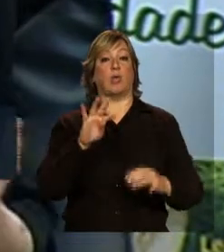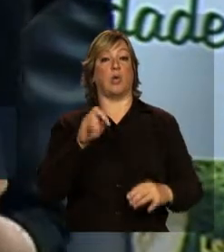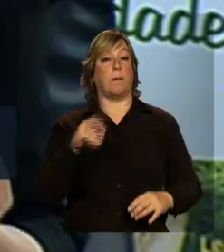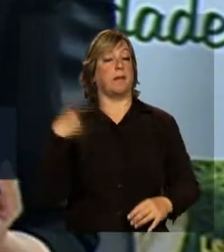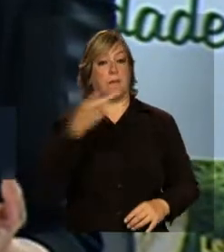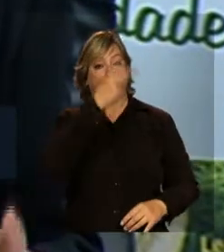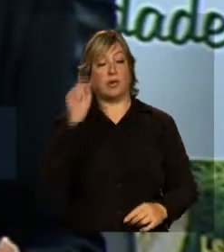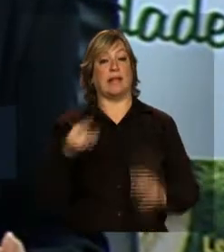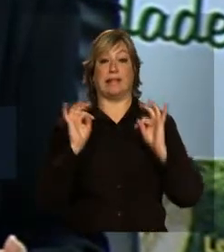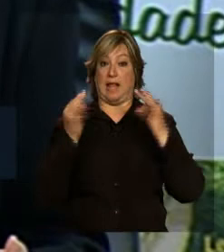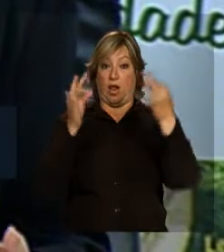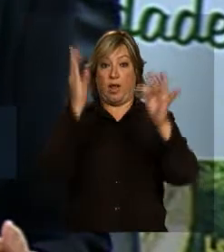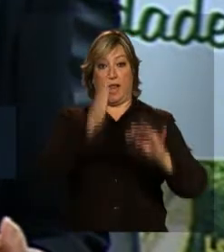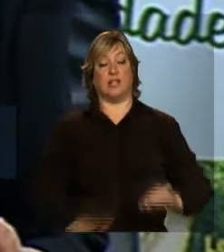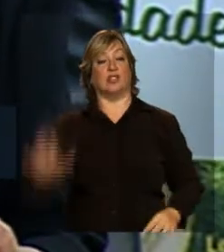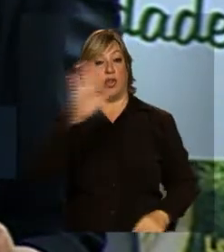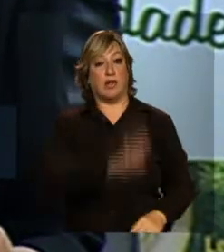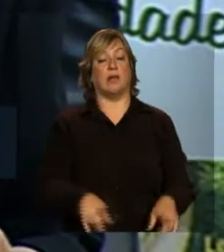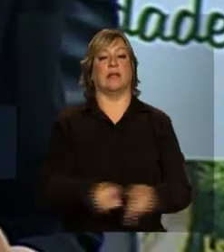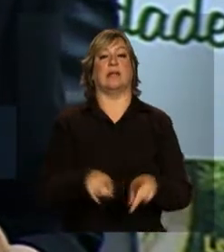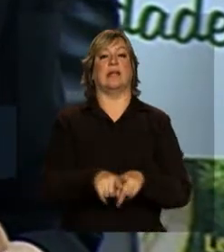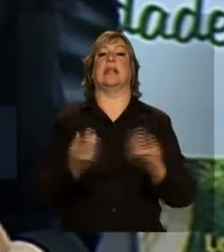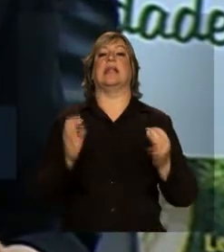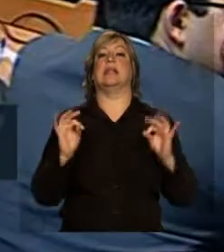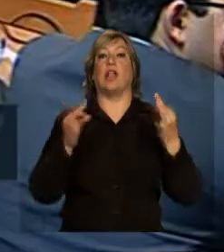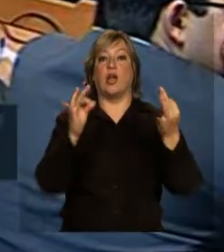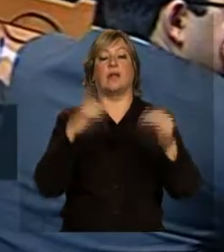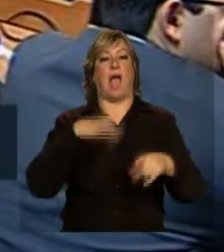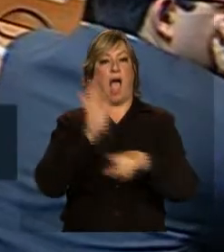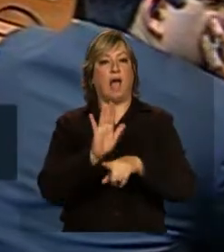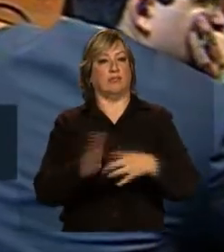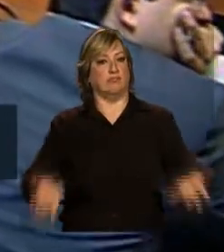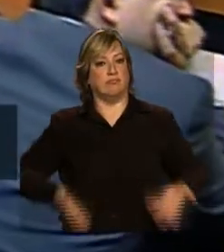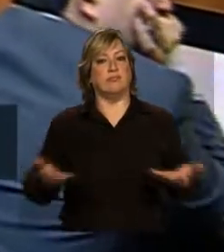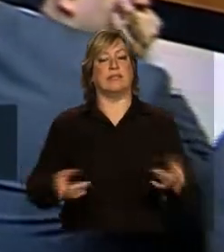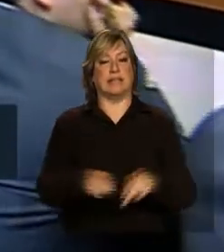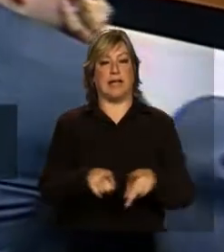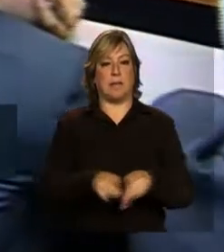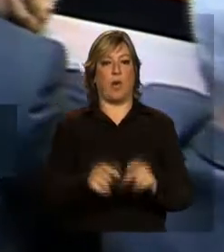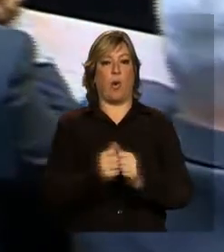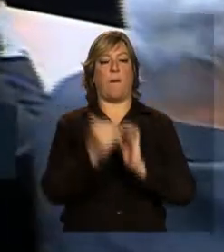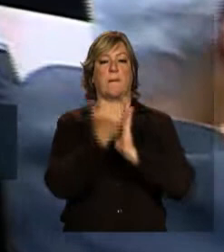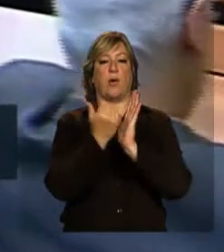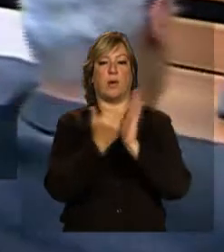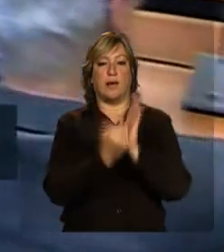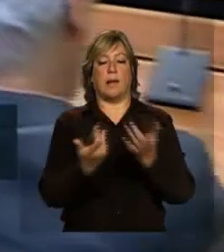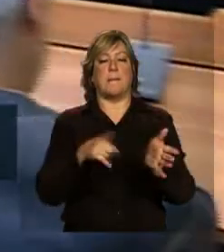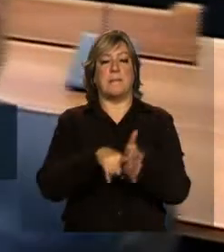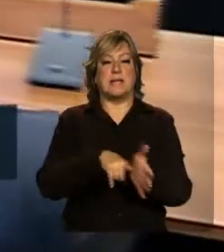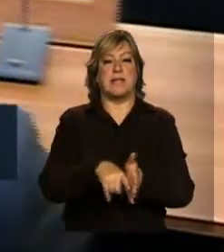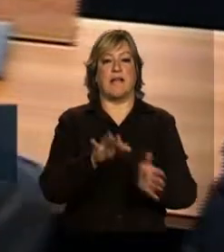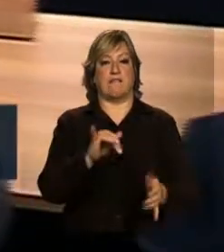É tecnologia nacional, é tecnologia que está sendo incentivada também através de programas e de pesquisa